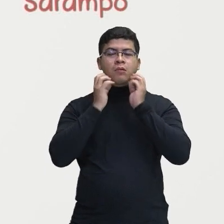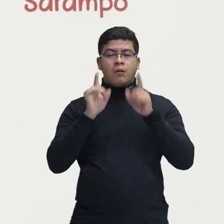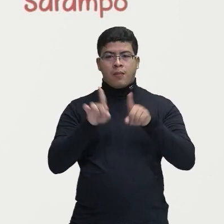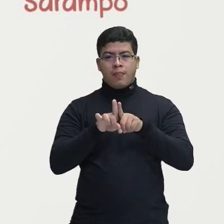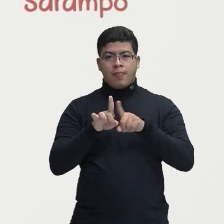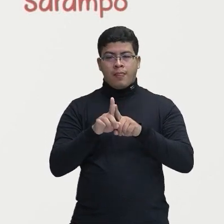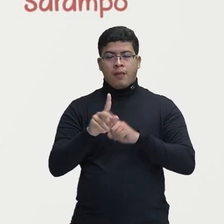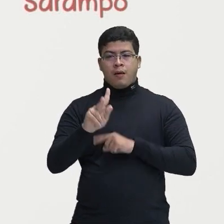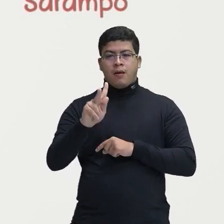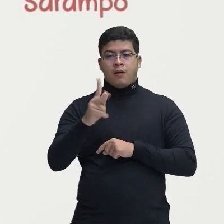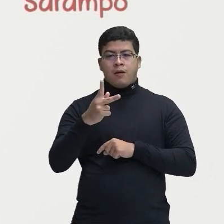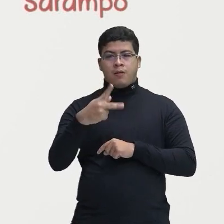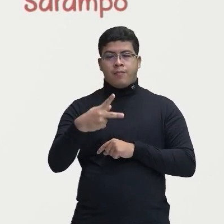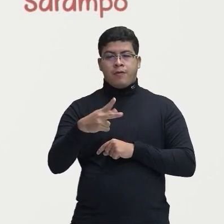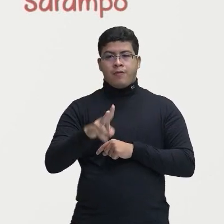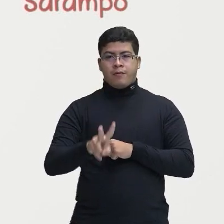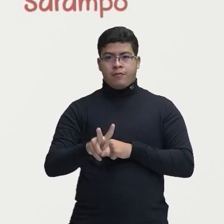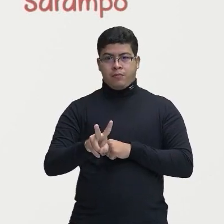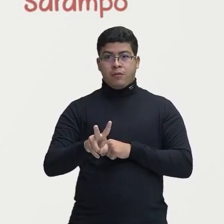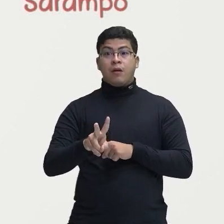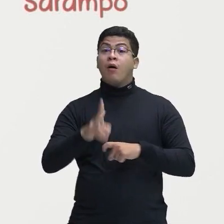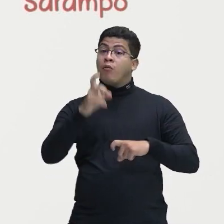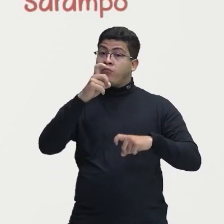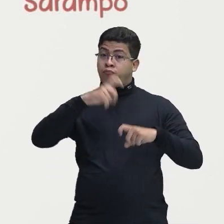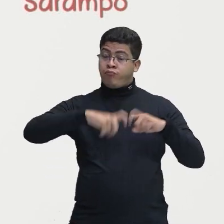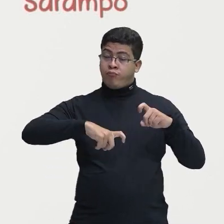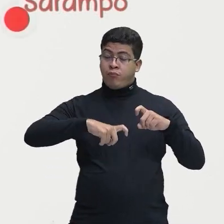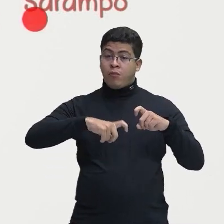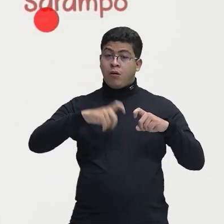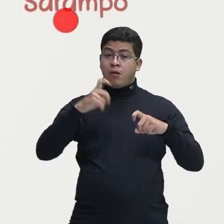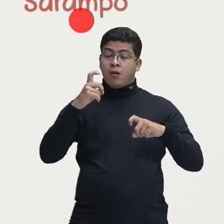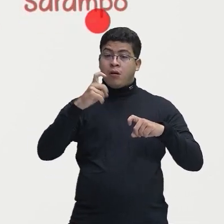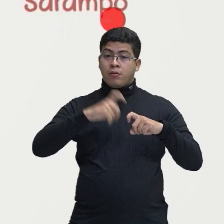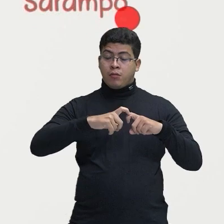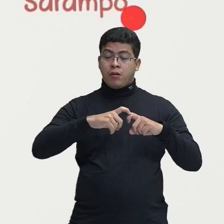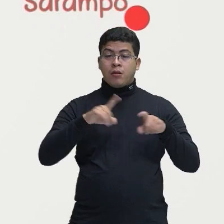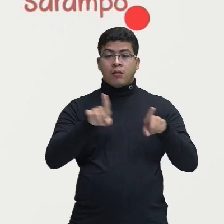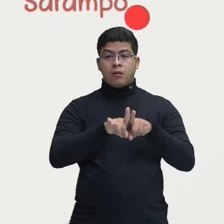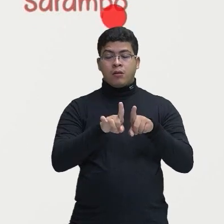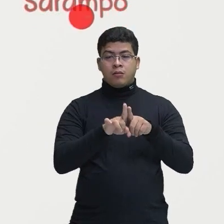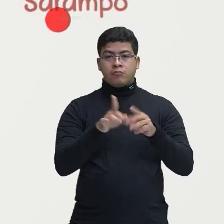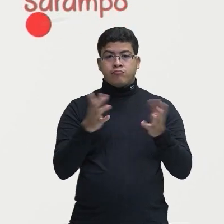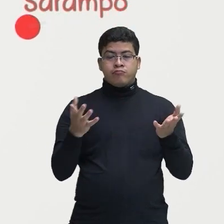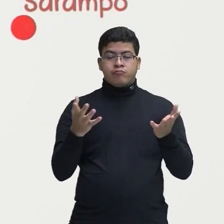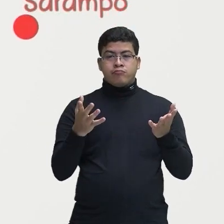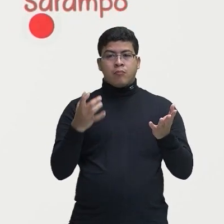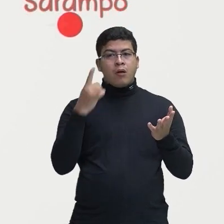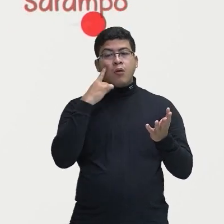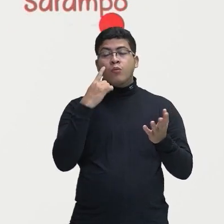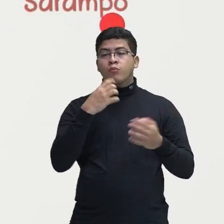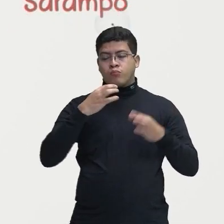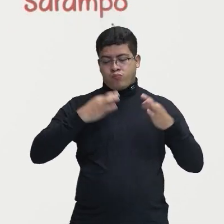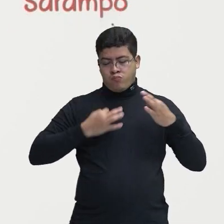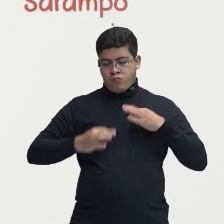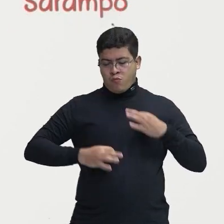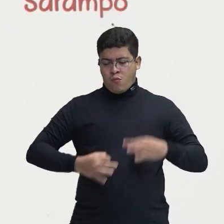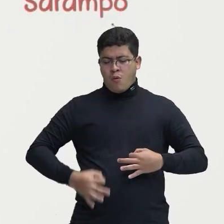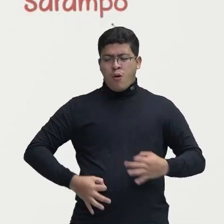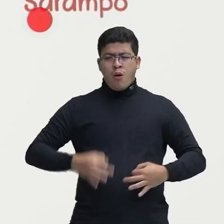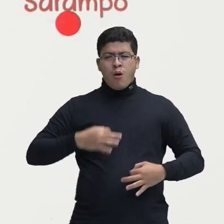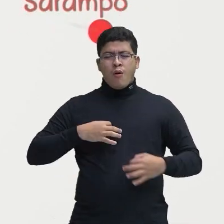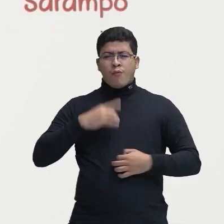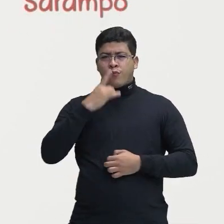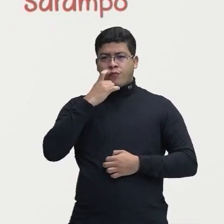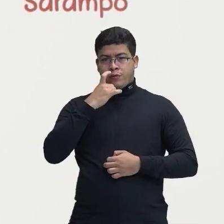HPV, que está relacionado com o ato sexual. E o sarampo, tá bom? Que pode ser transmitido pelo ar. Então,